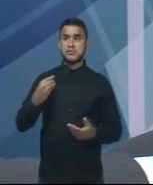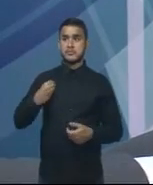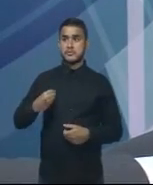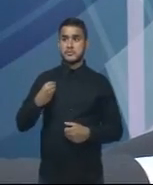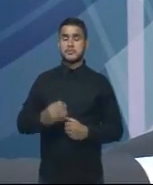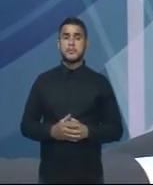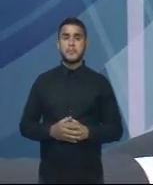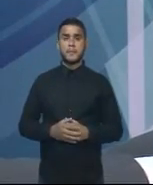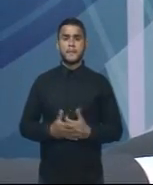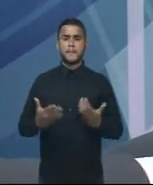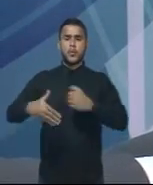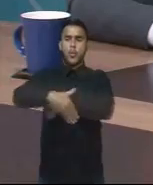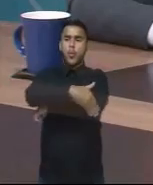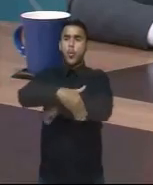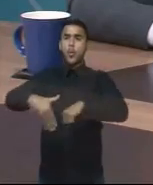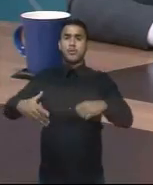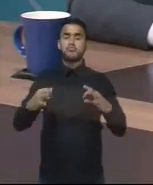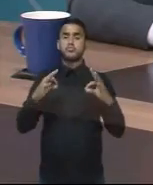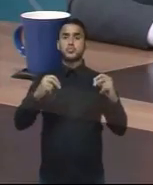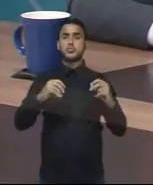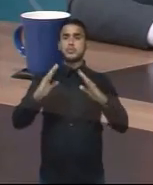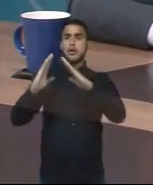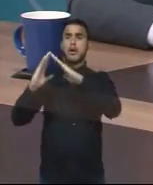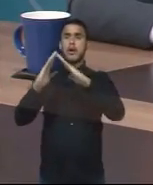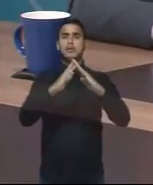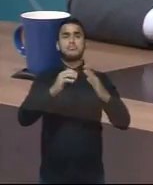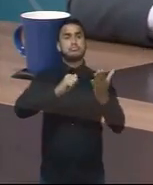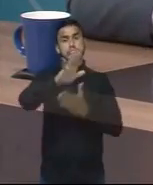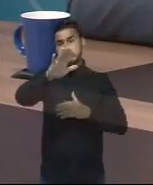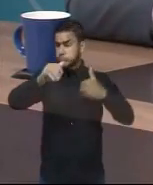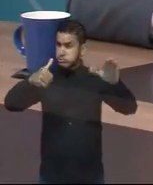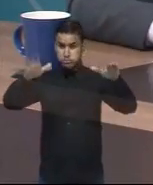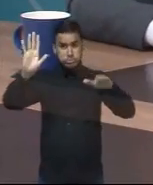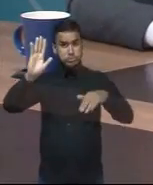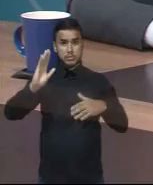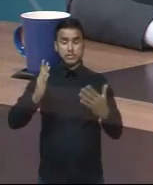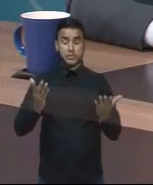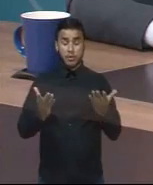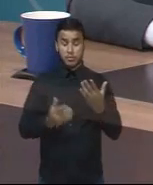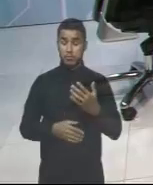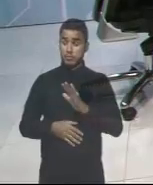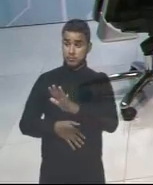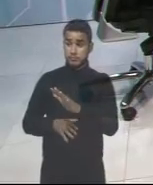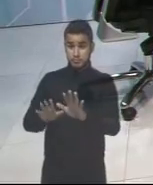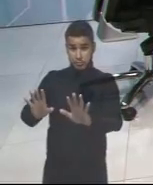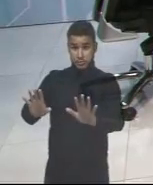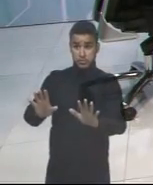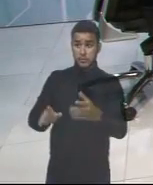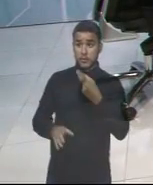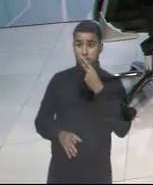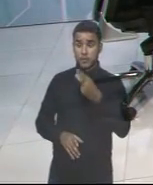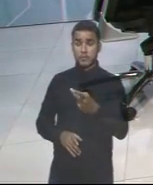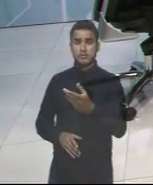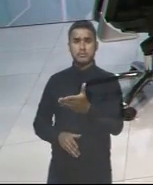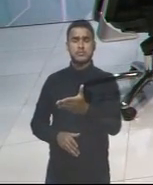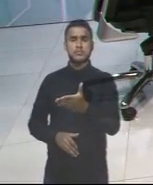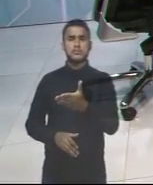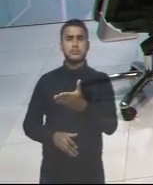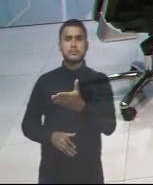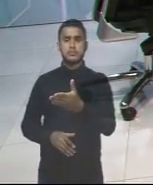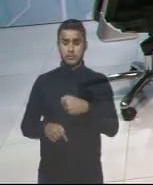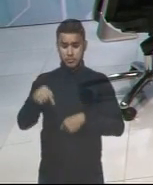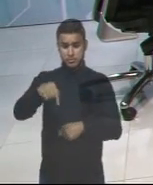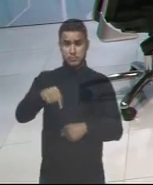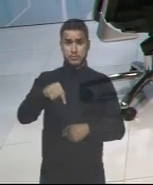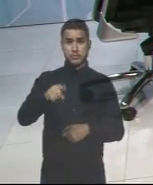ruas inteiras estão sendo desapropriadas, essa situação exige medidas Aliás, urgentes. isso fez, só para lembrar o que o que você está mencionando, isso ocorreu aqui